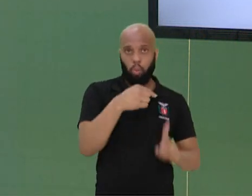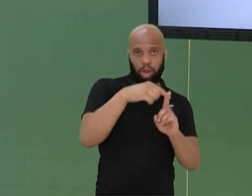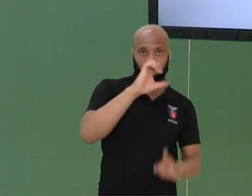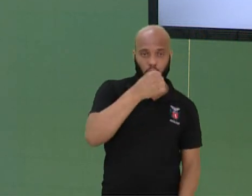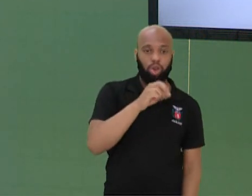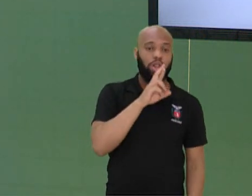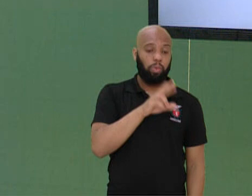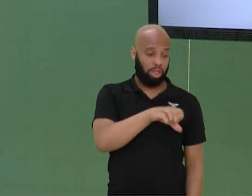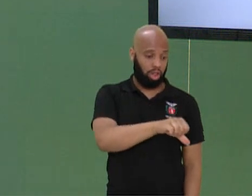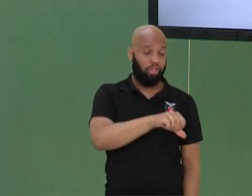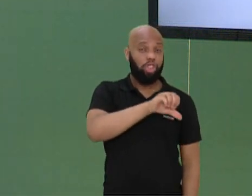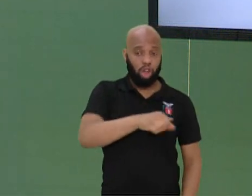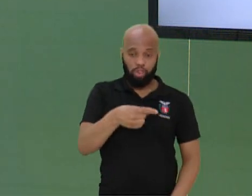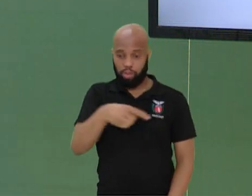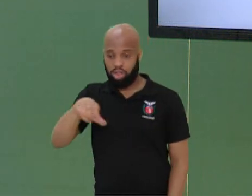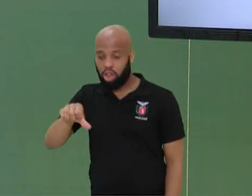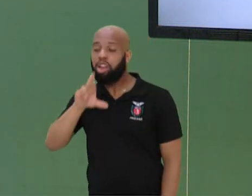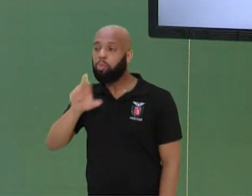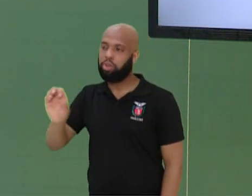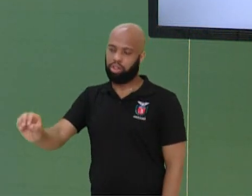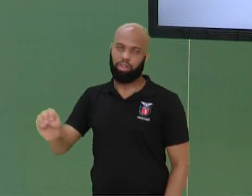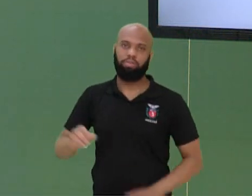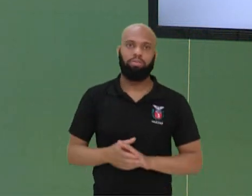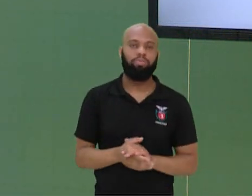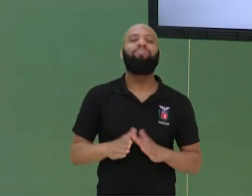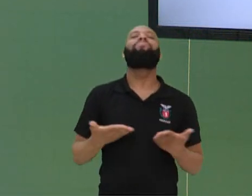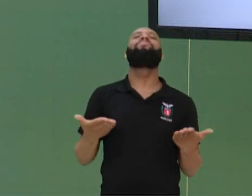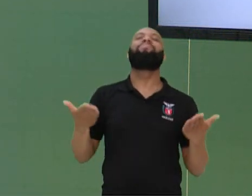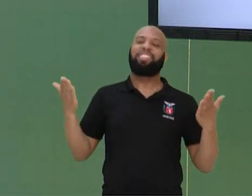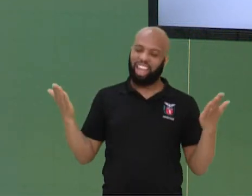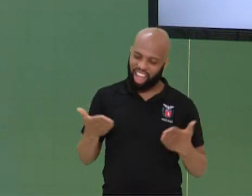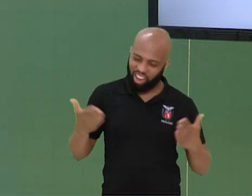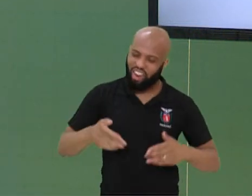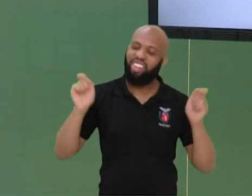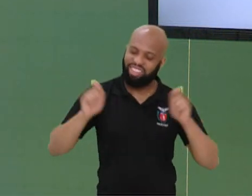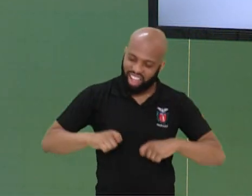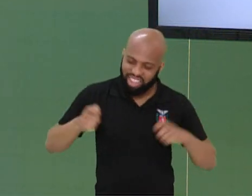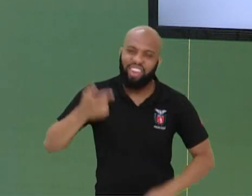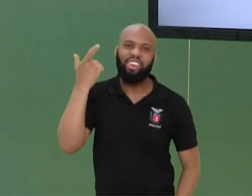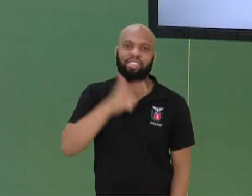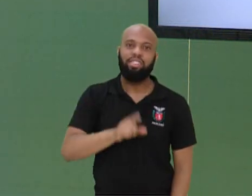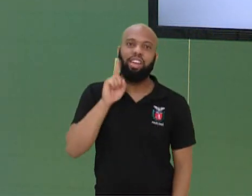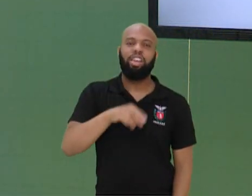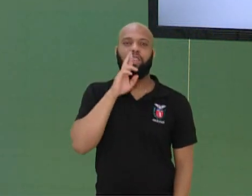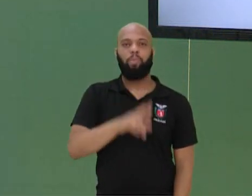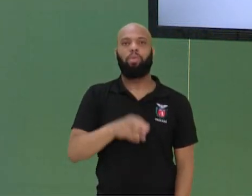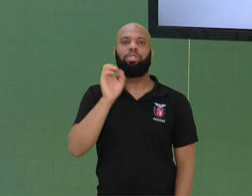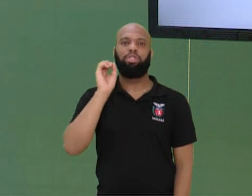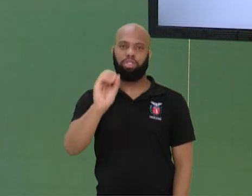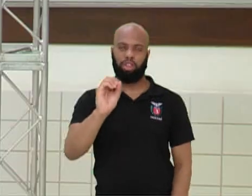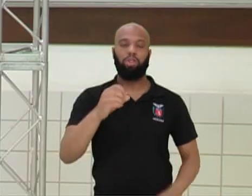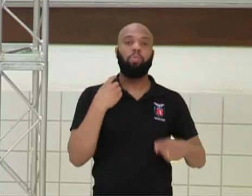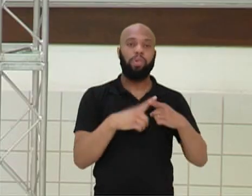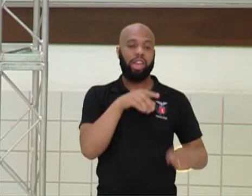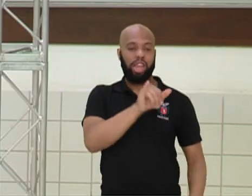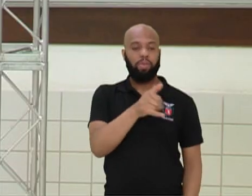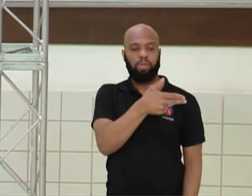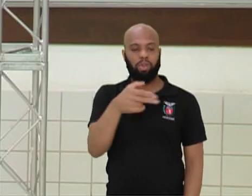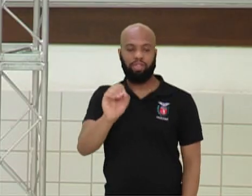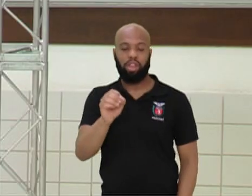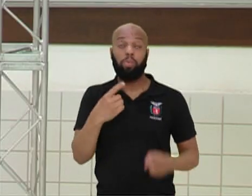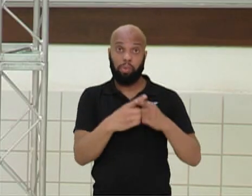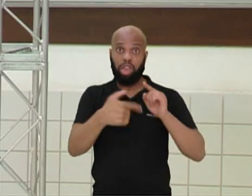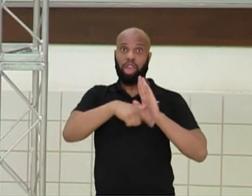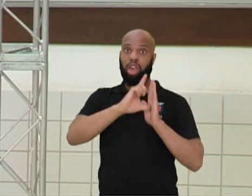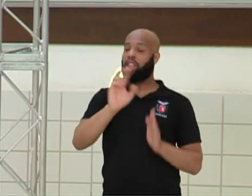8, 9. 9 tira 9, 0. Opa, agora deu 0, ó. O y foi 0. Diferente